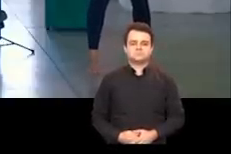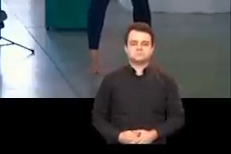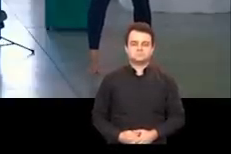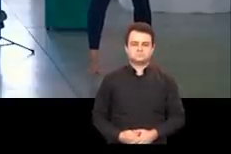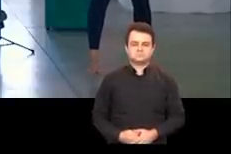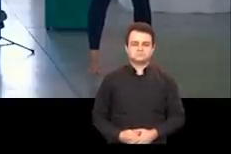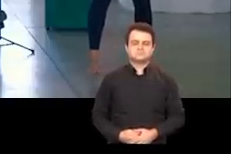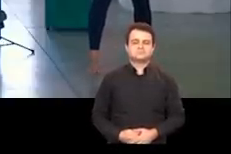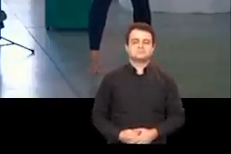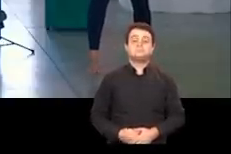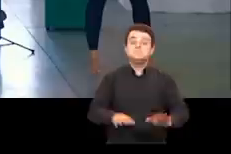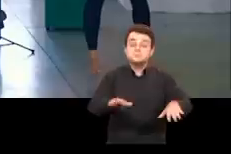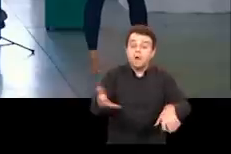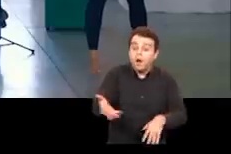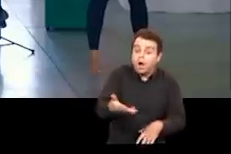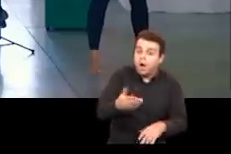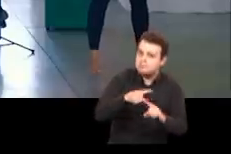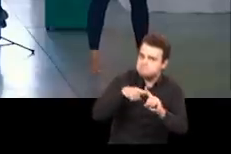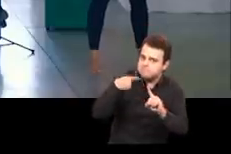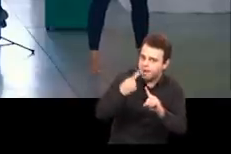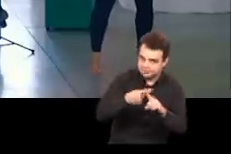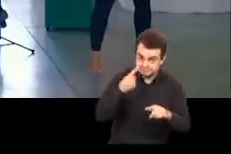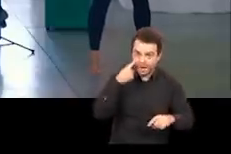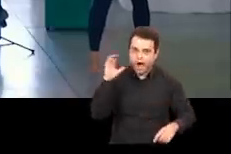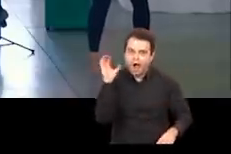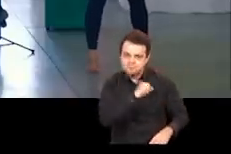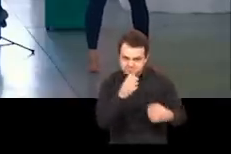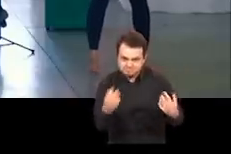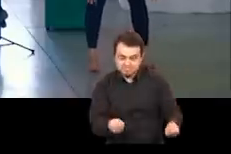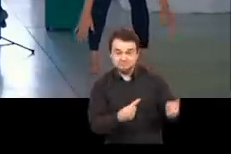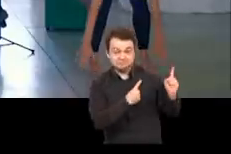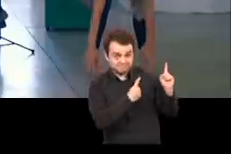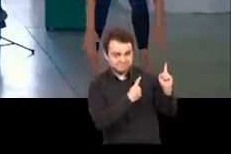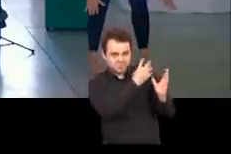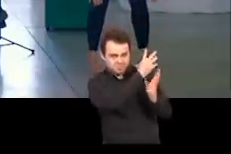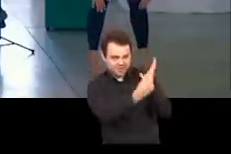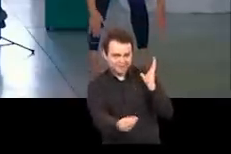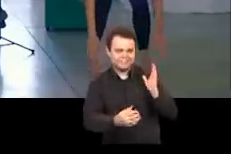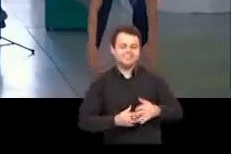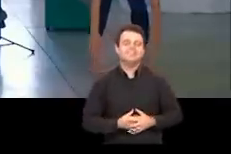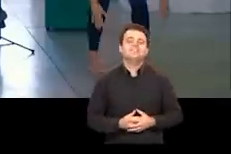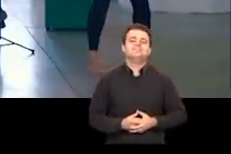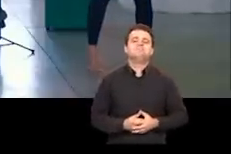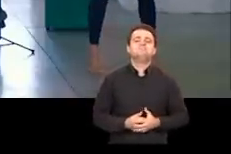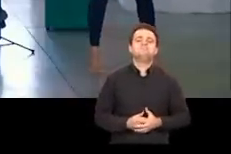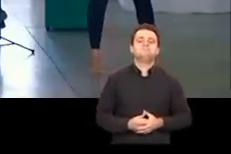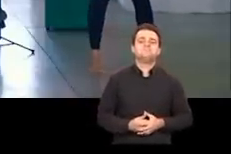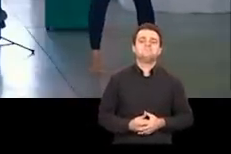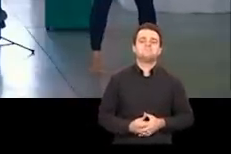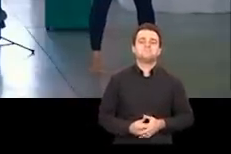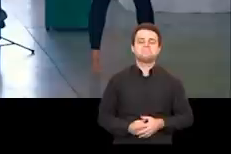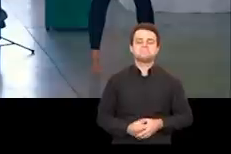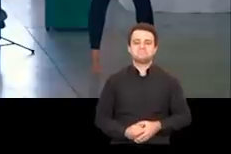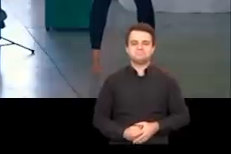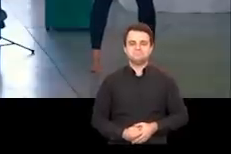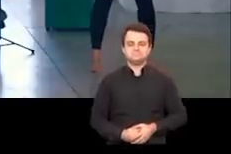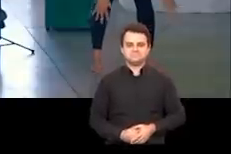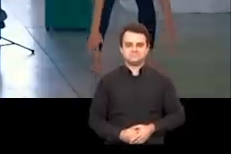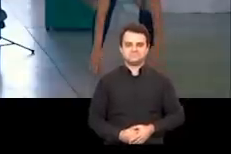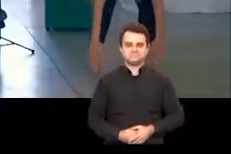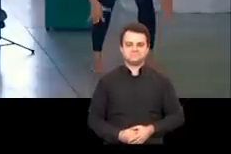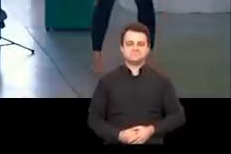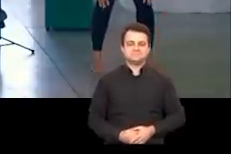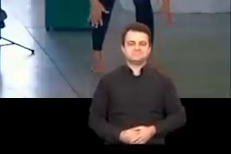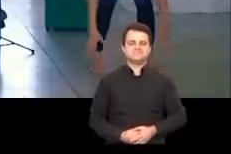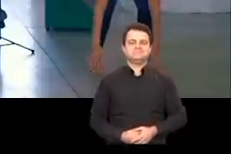Agora nós vamos acelerar um pouquinho. Cabeça, ombro, joelho e pé, joelho e pé. Cabeça, ombro,